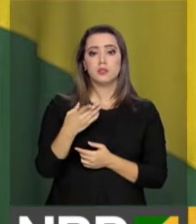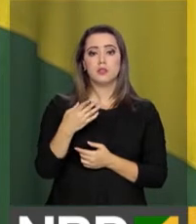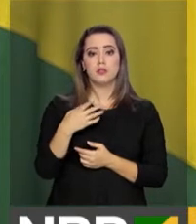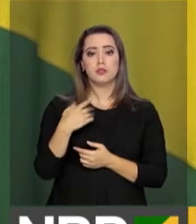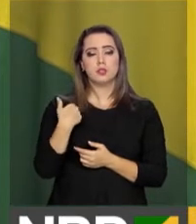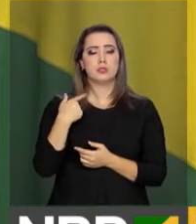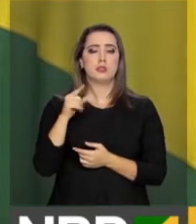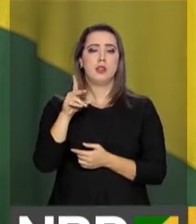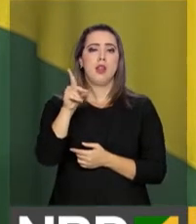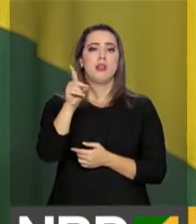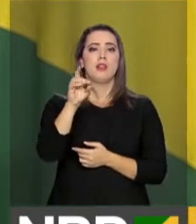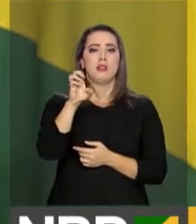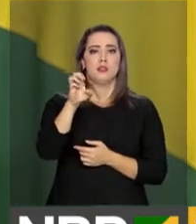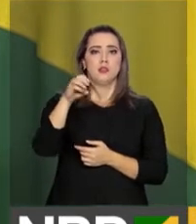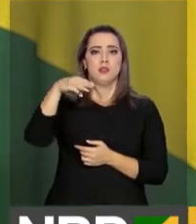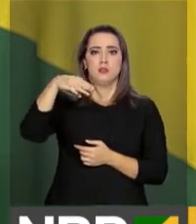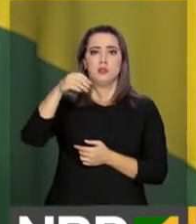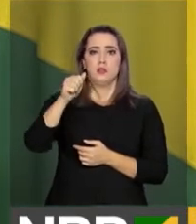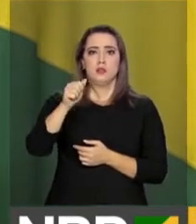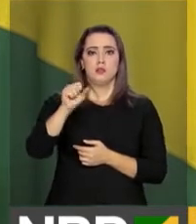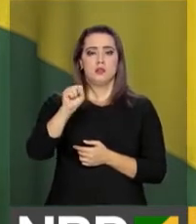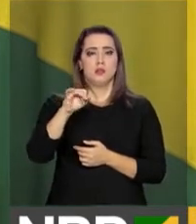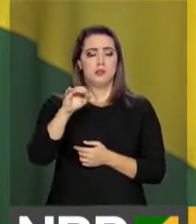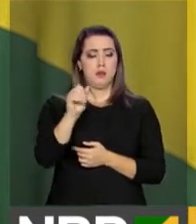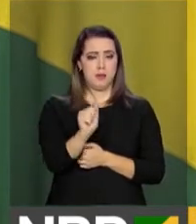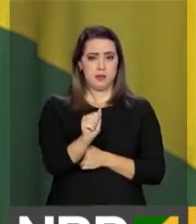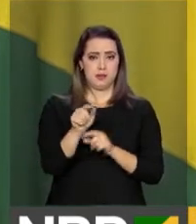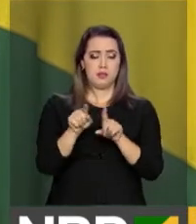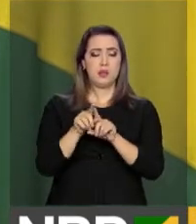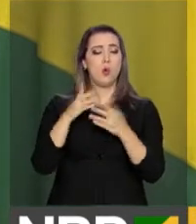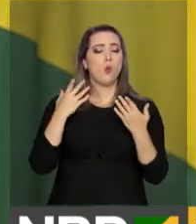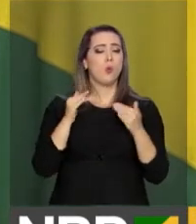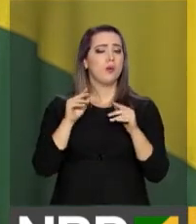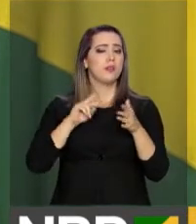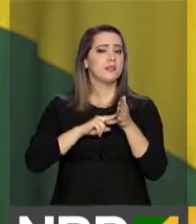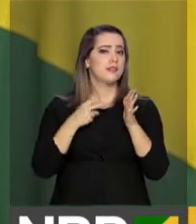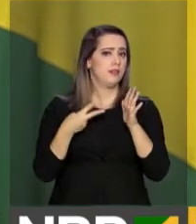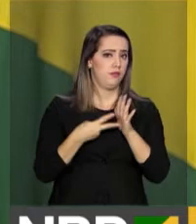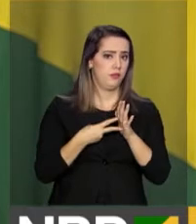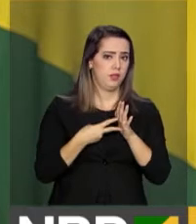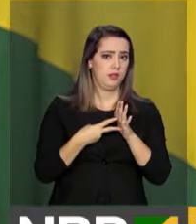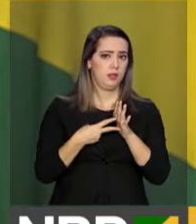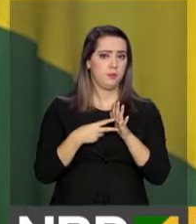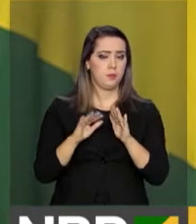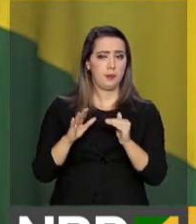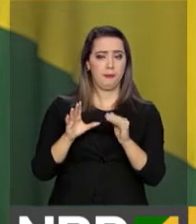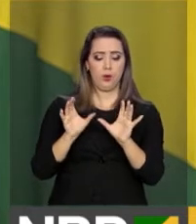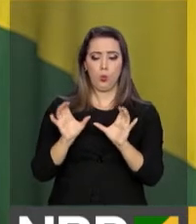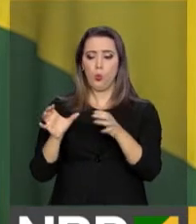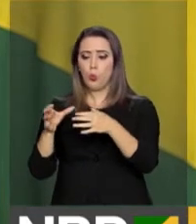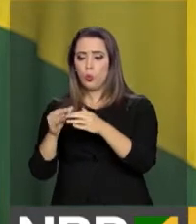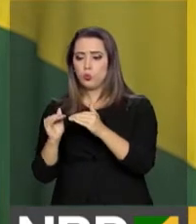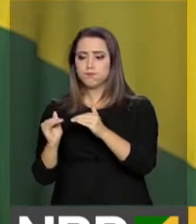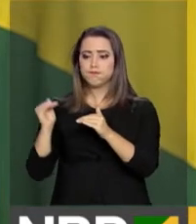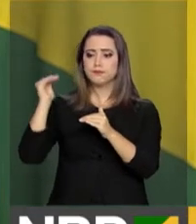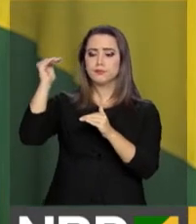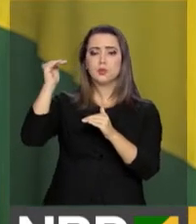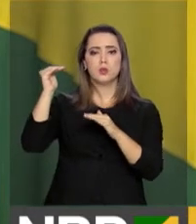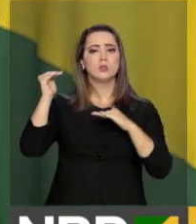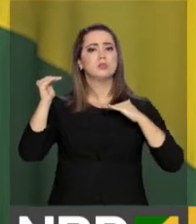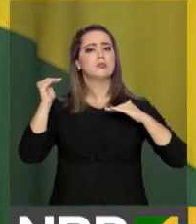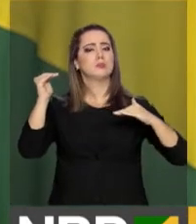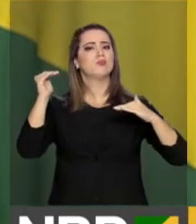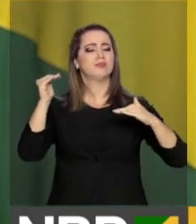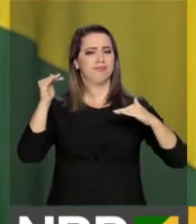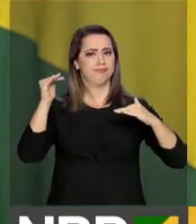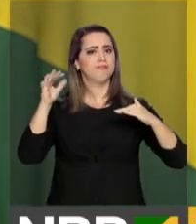demasia que alguns chamam de privilégio que é demasia ou privilégio é o rompimento do princípio